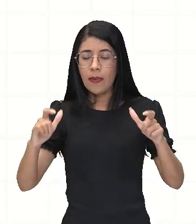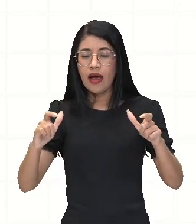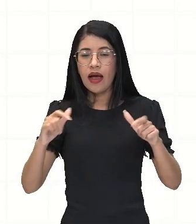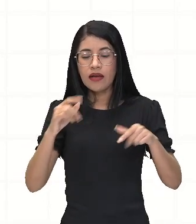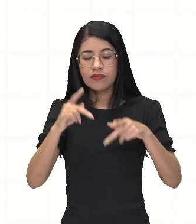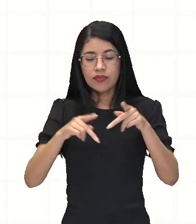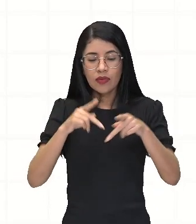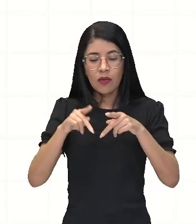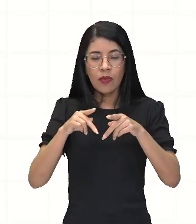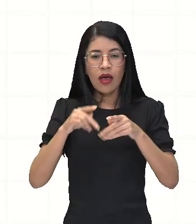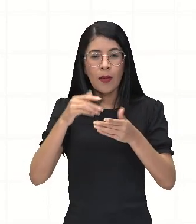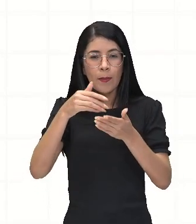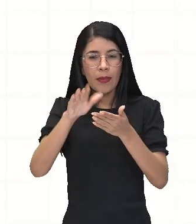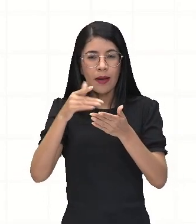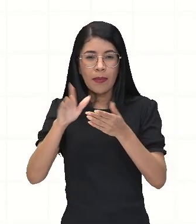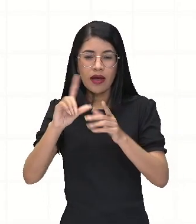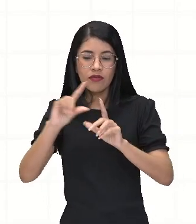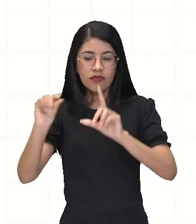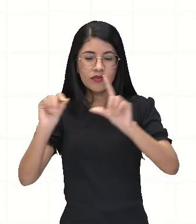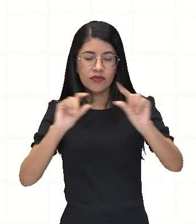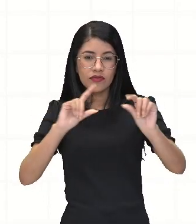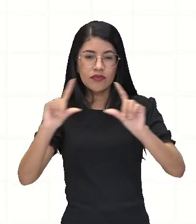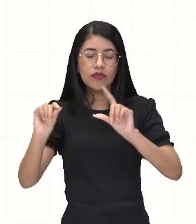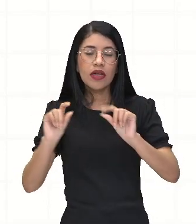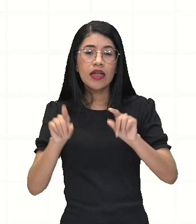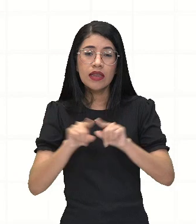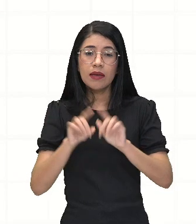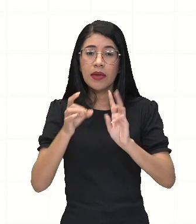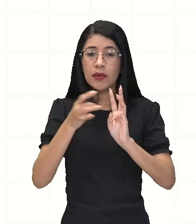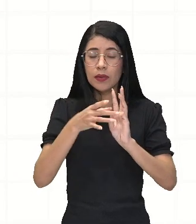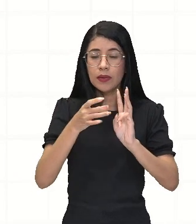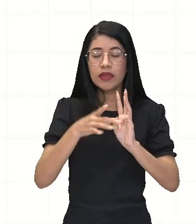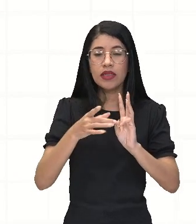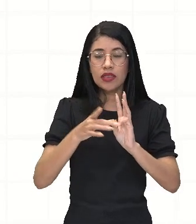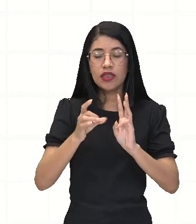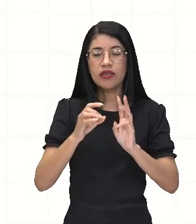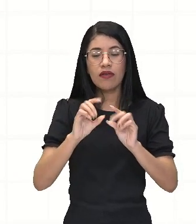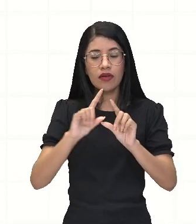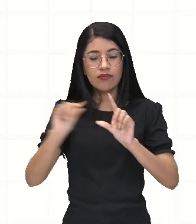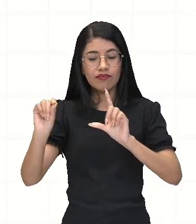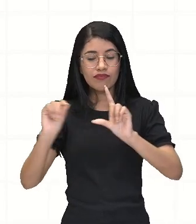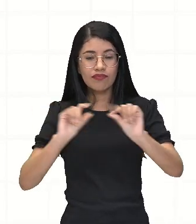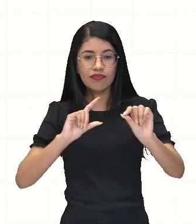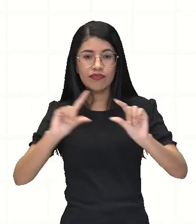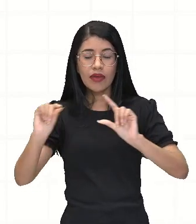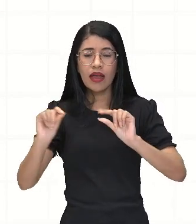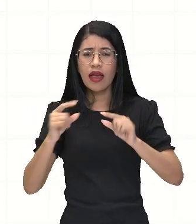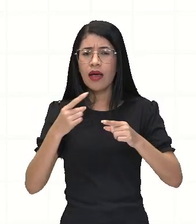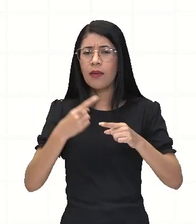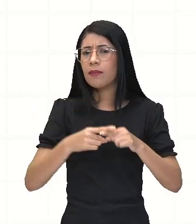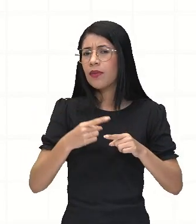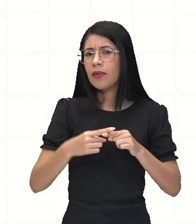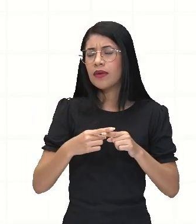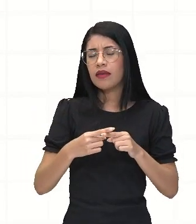populacional das comunidades indígenas na região. Ora, por que a gente vai